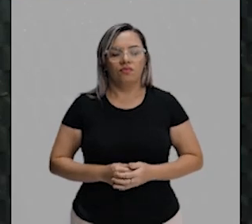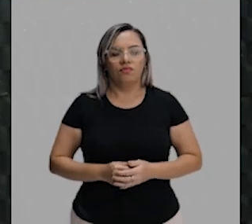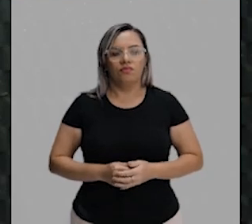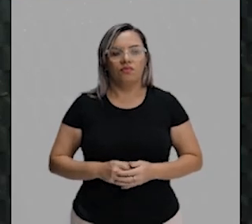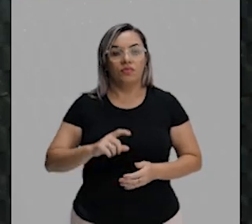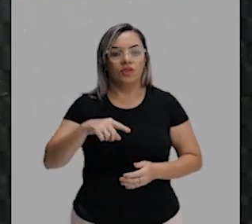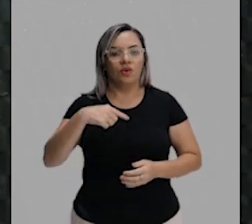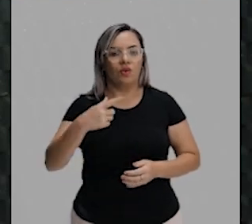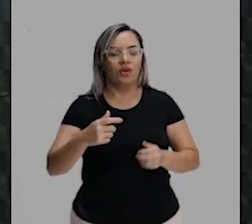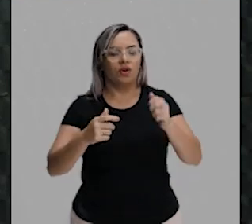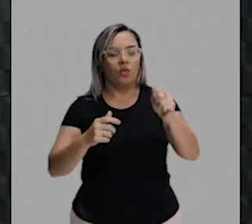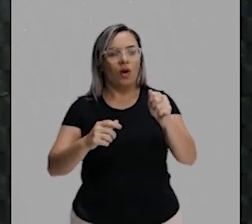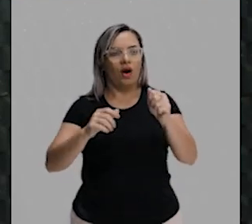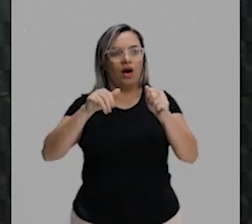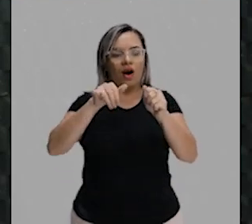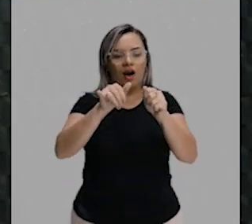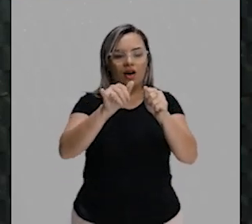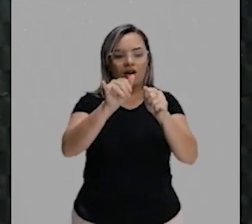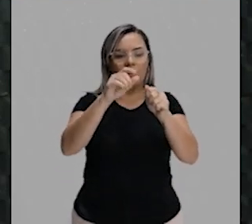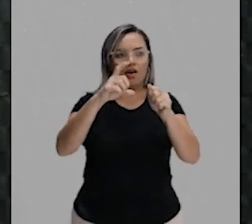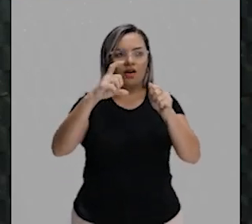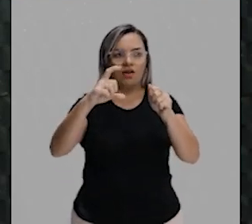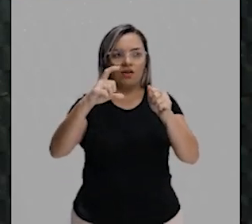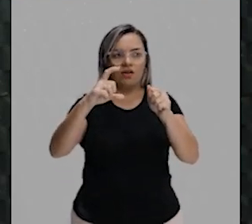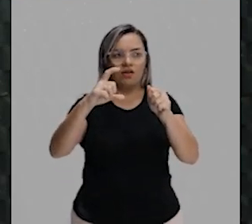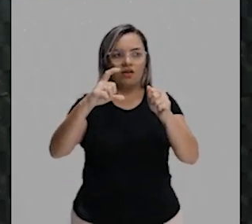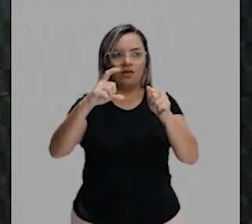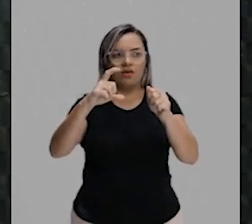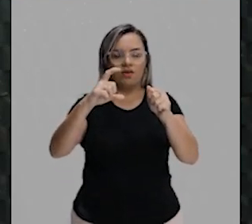segundo. Eu vou juntar este segundo aqui, AY,